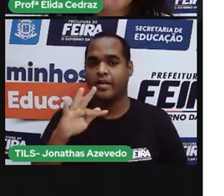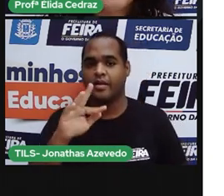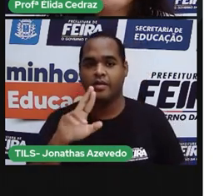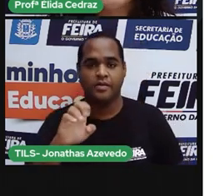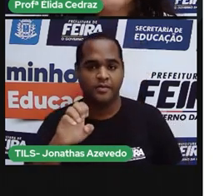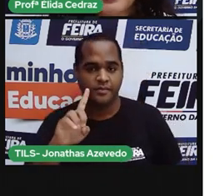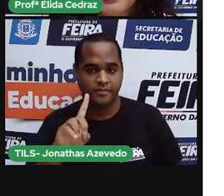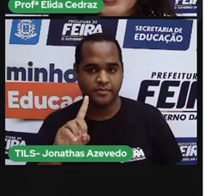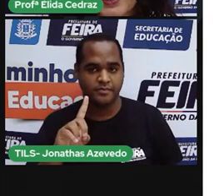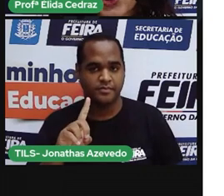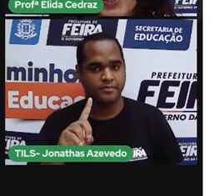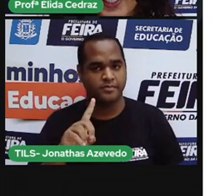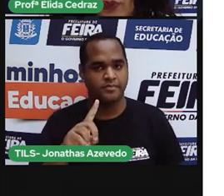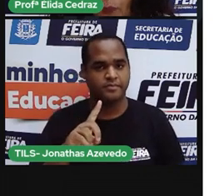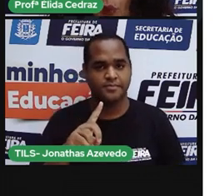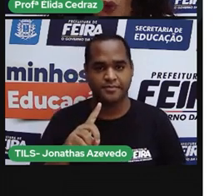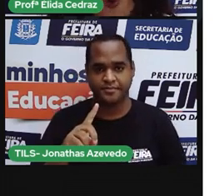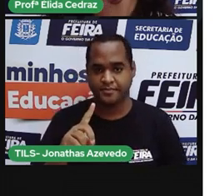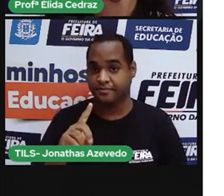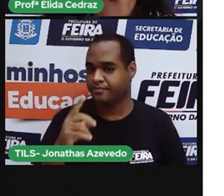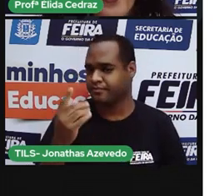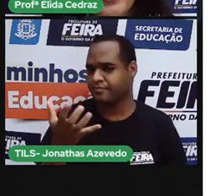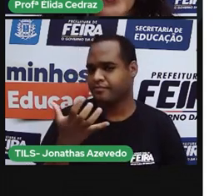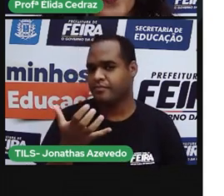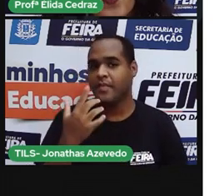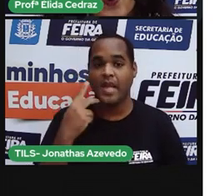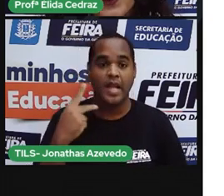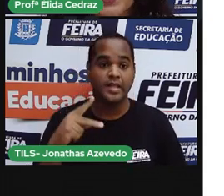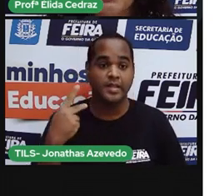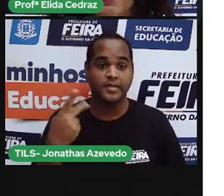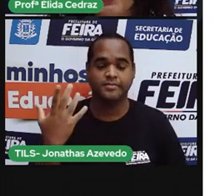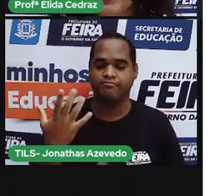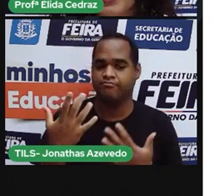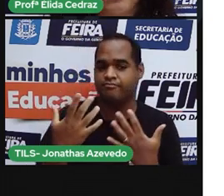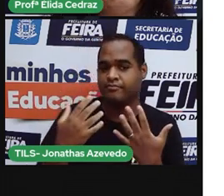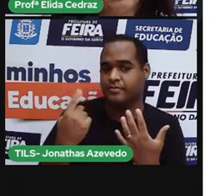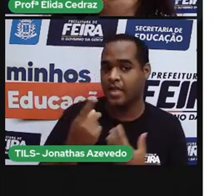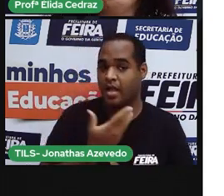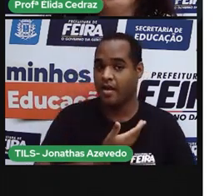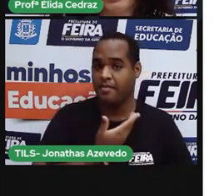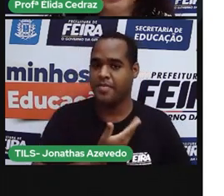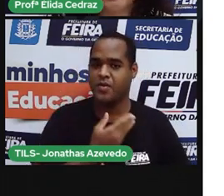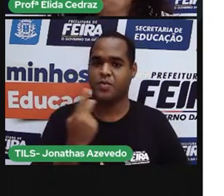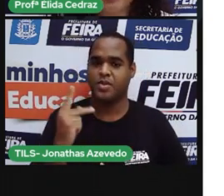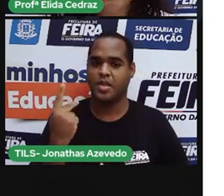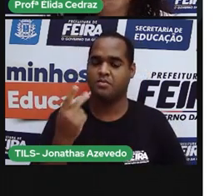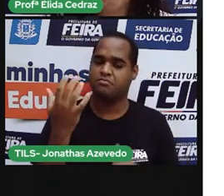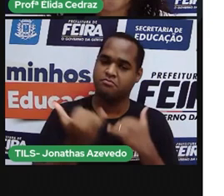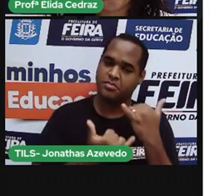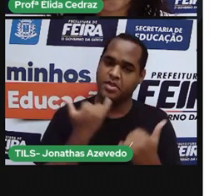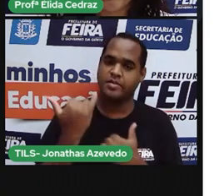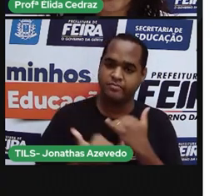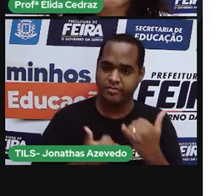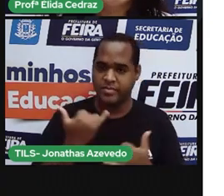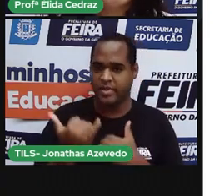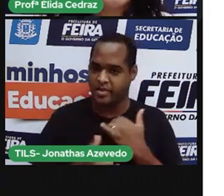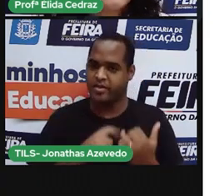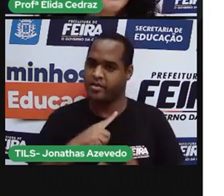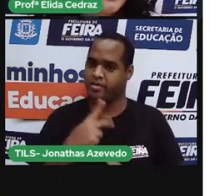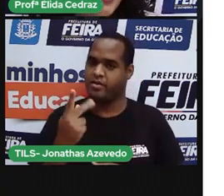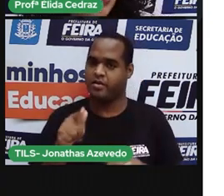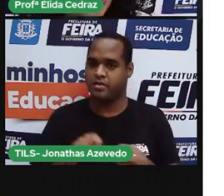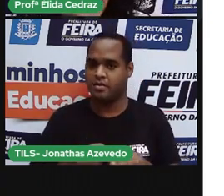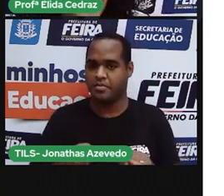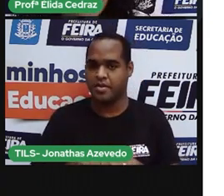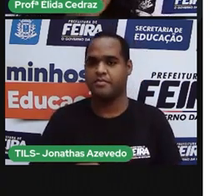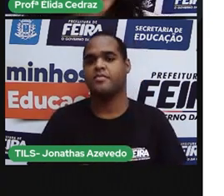chegou e eles retiraram 8 gudes para o seu amigo brincar também.